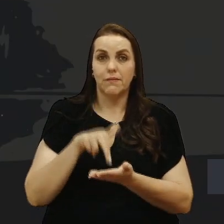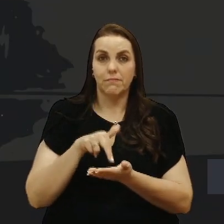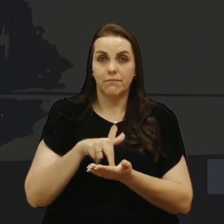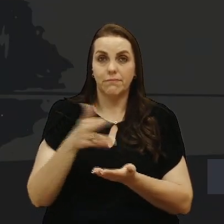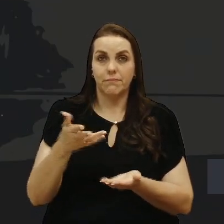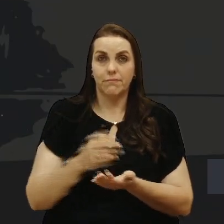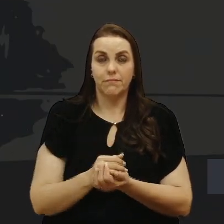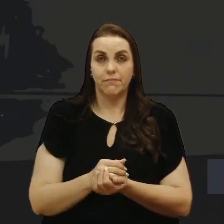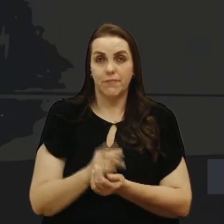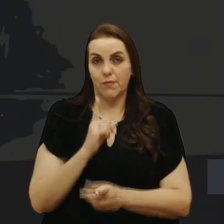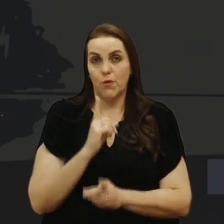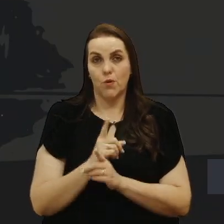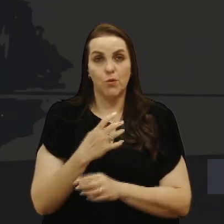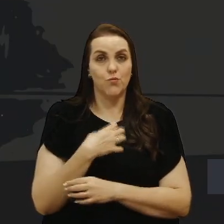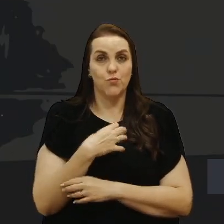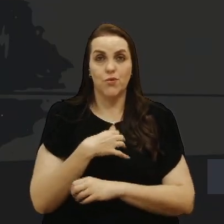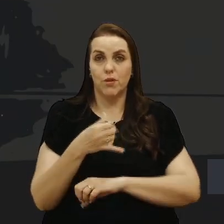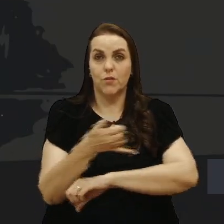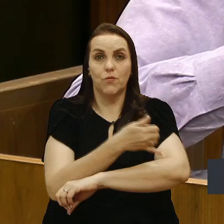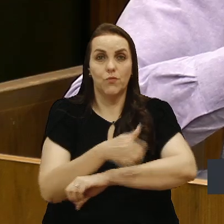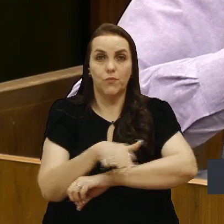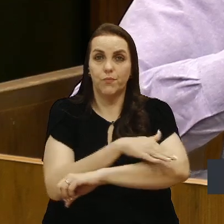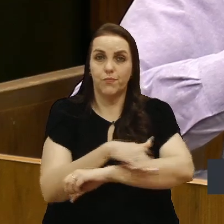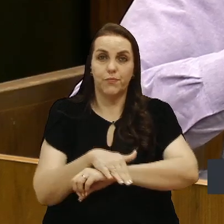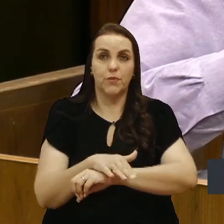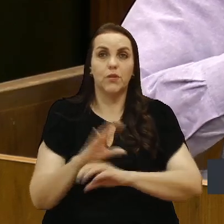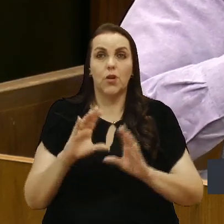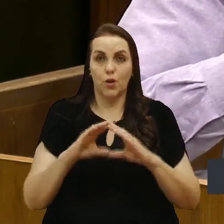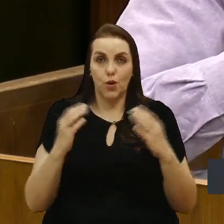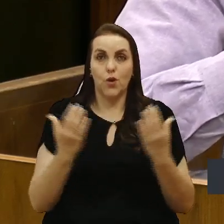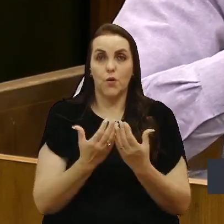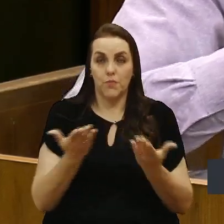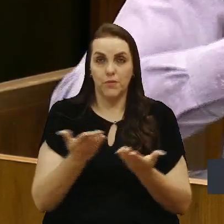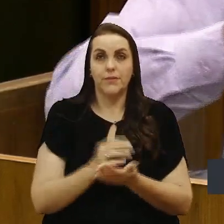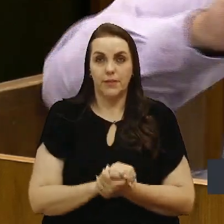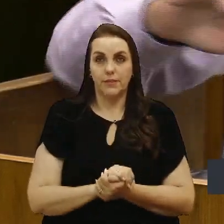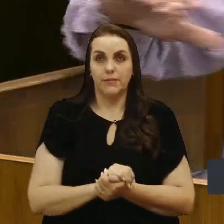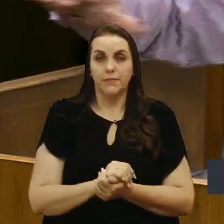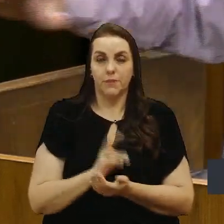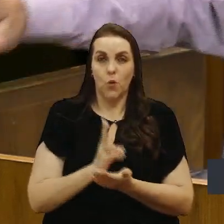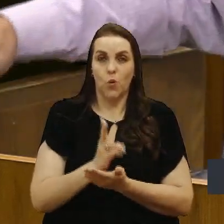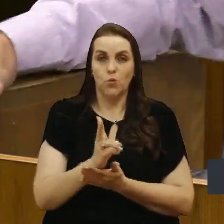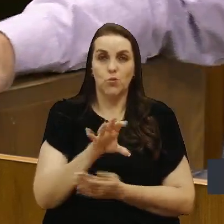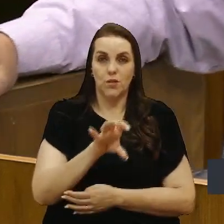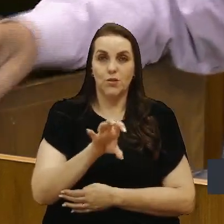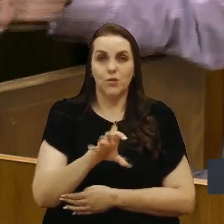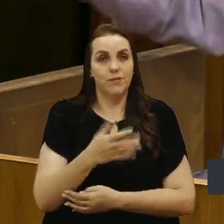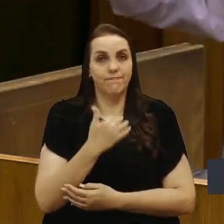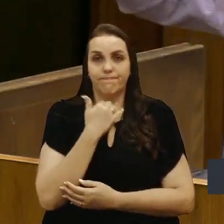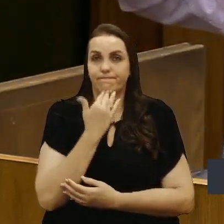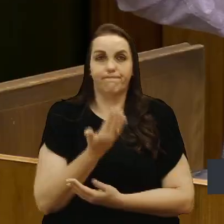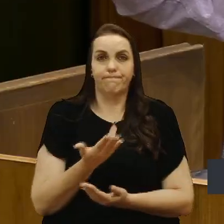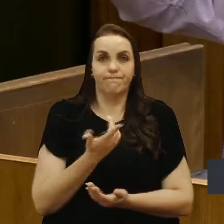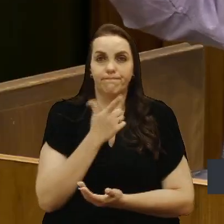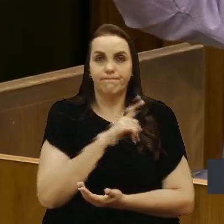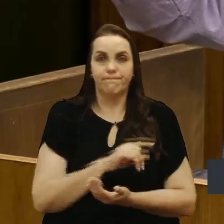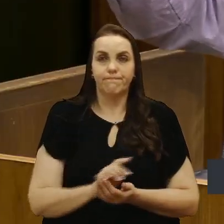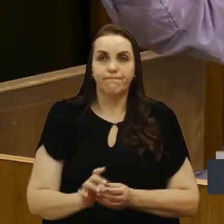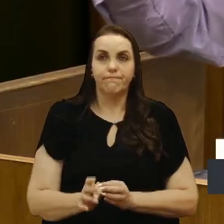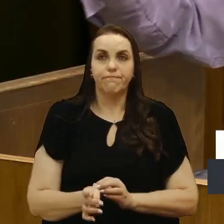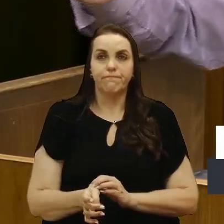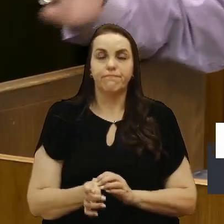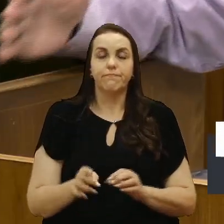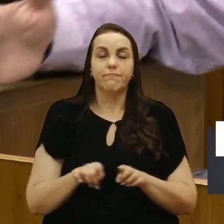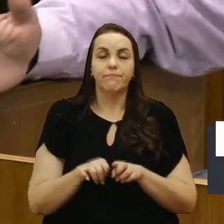achar um jeito na pavimentação comunitária, porque não dá de continuar desta forma. E falo isso aqui da região do